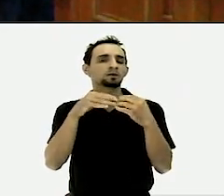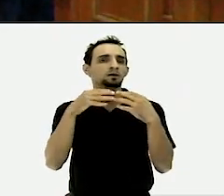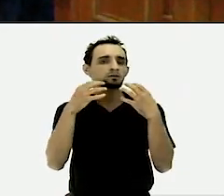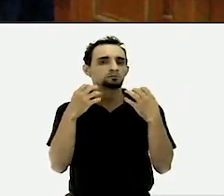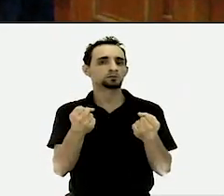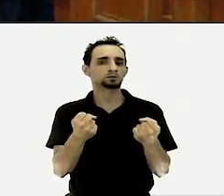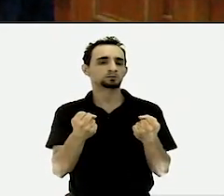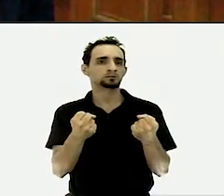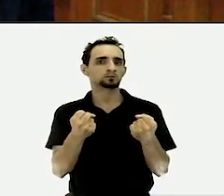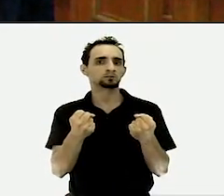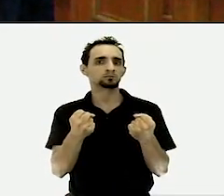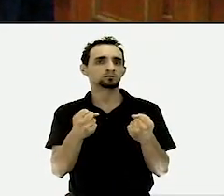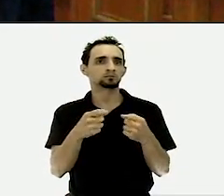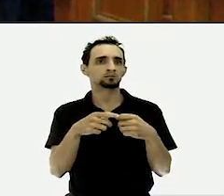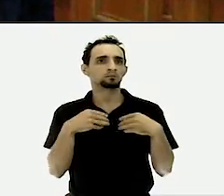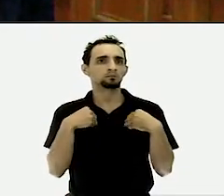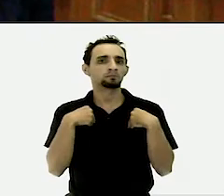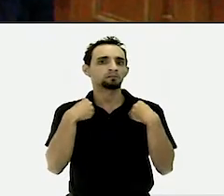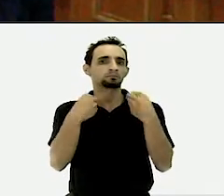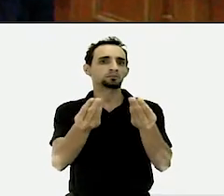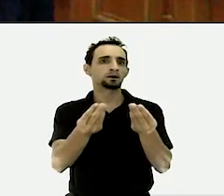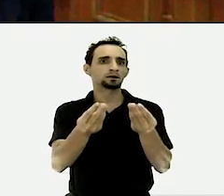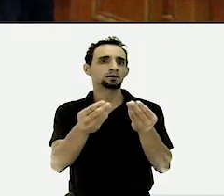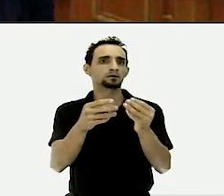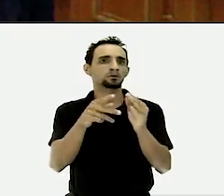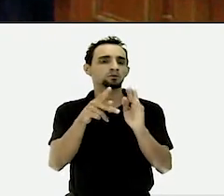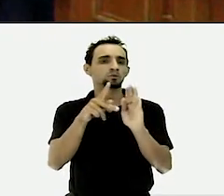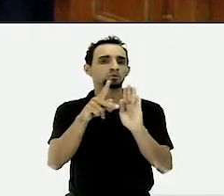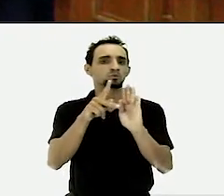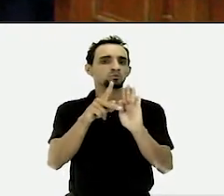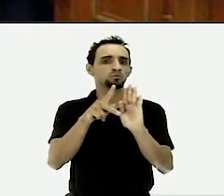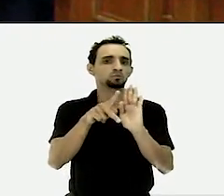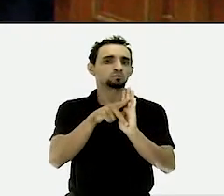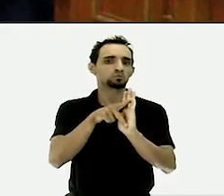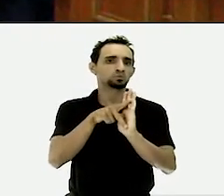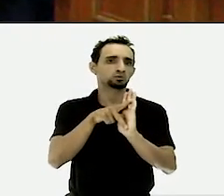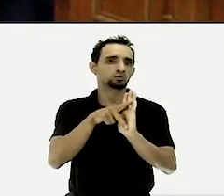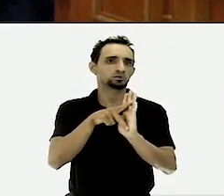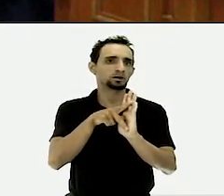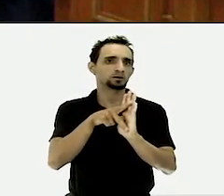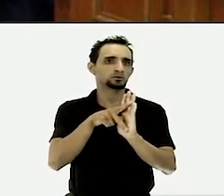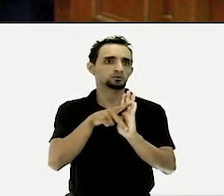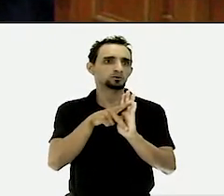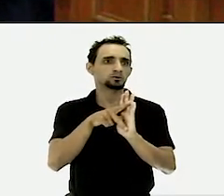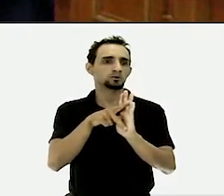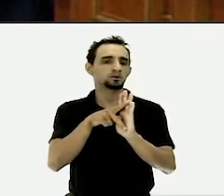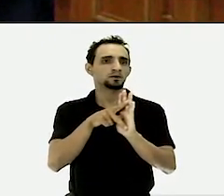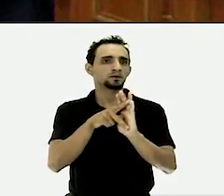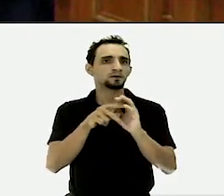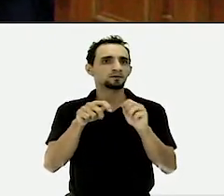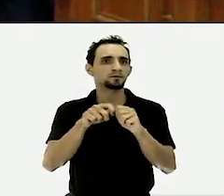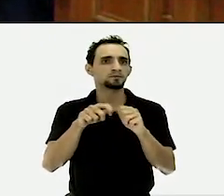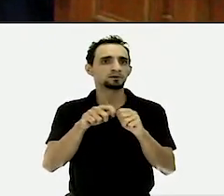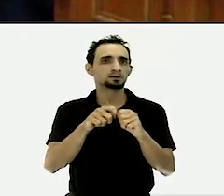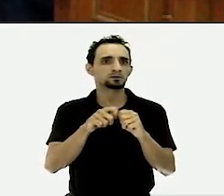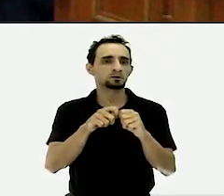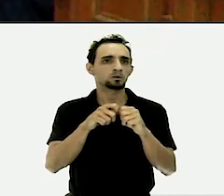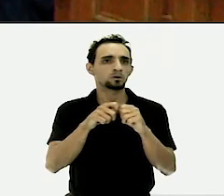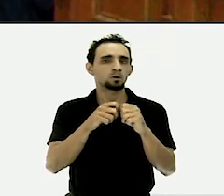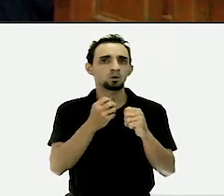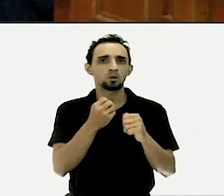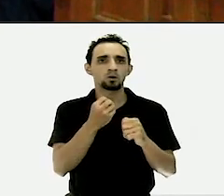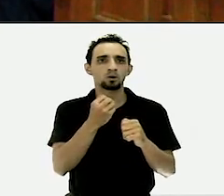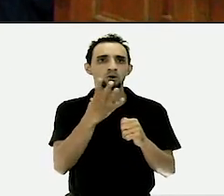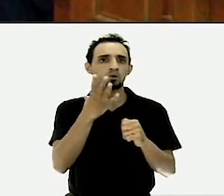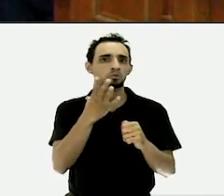na cidade de Agudos. E existe um projeto que ainda não é muito divulgado, que é ensinar a criança a identificar